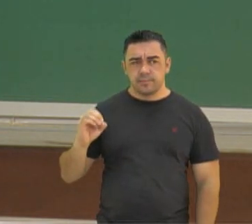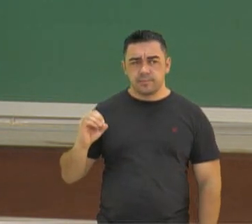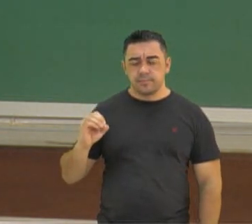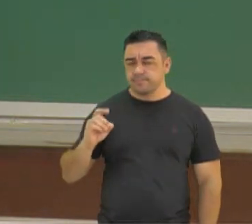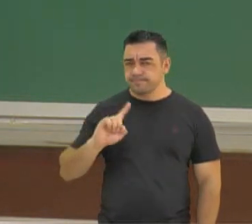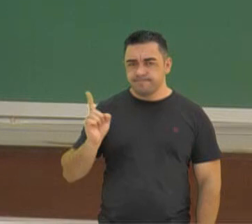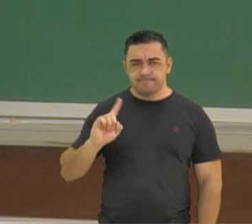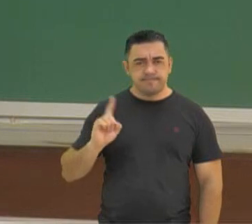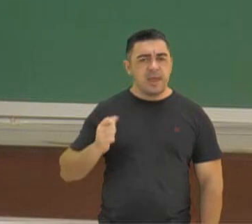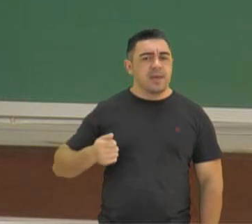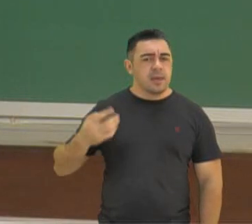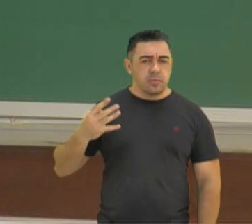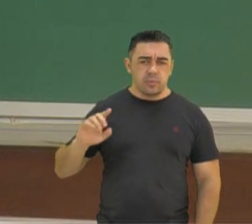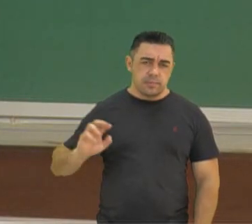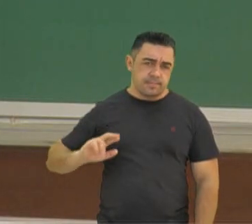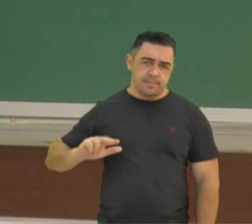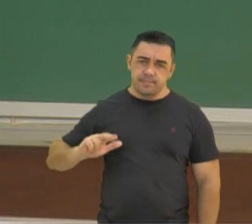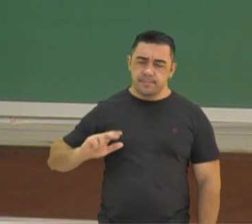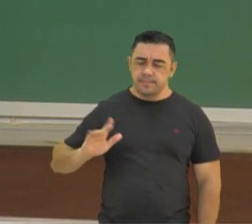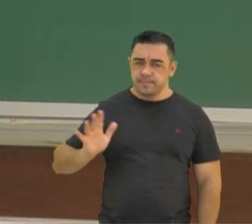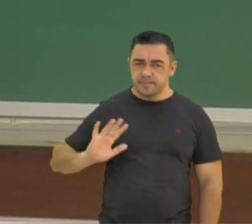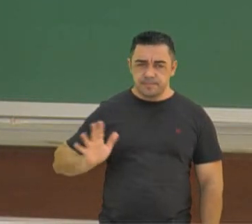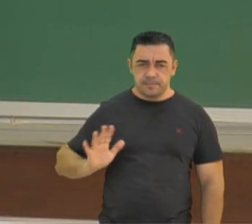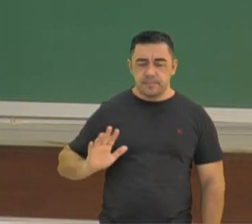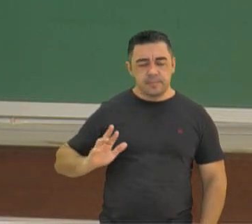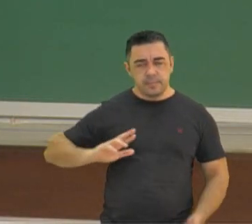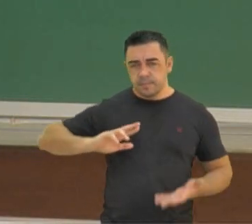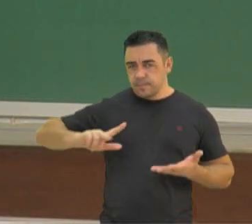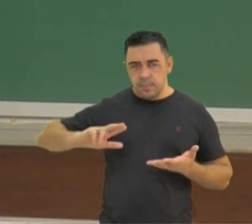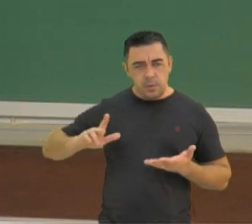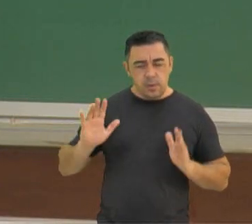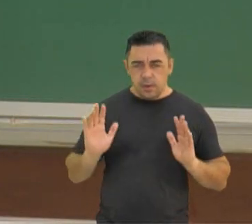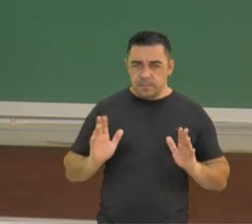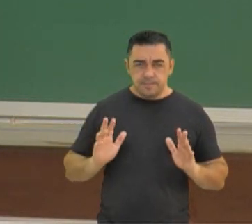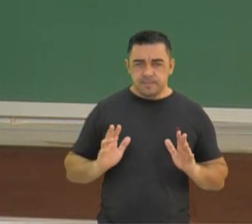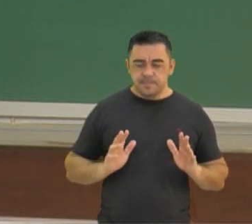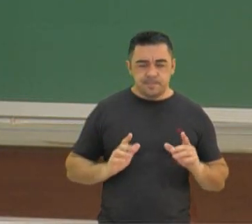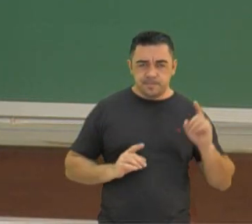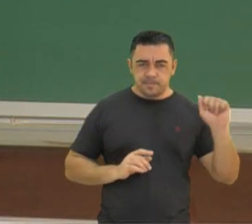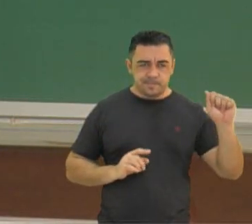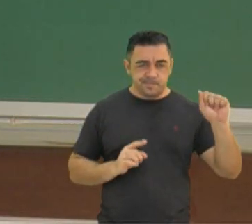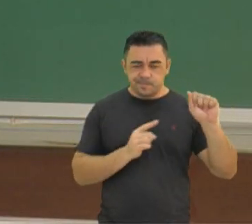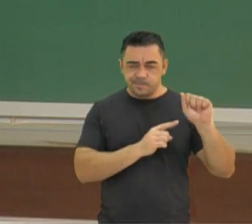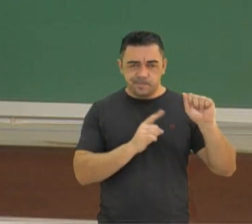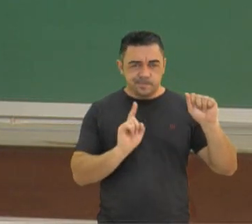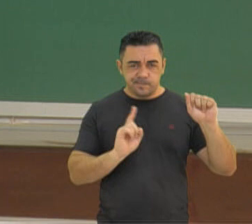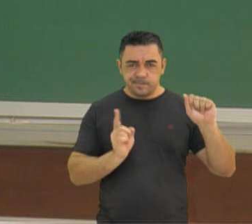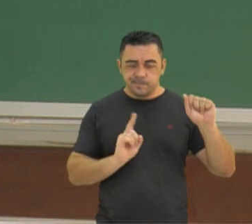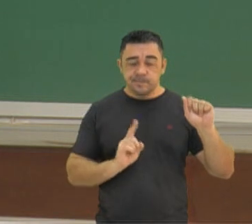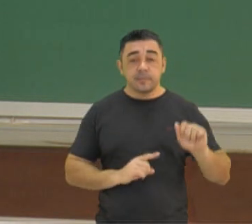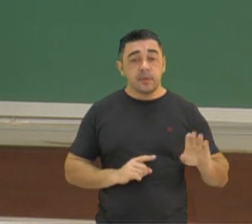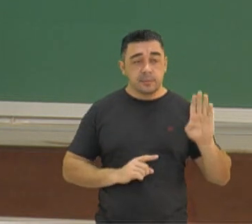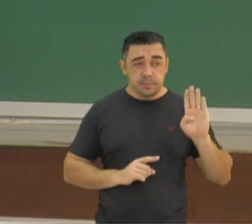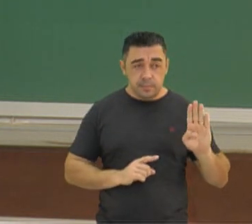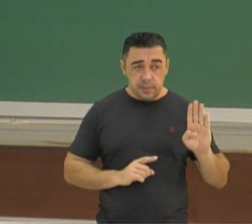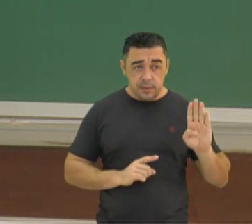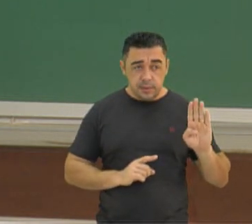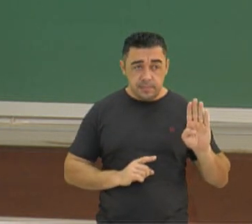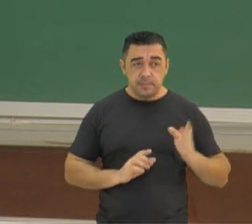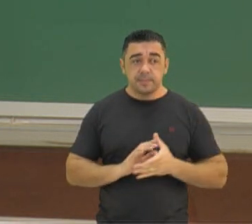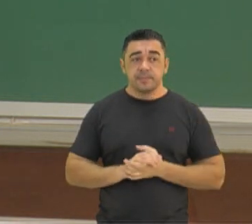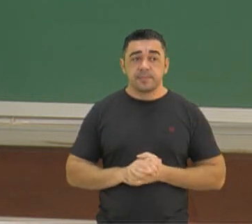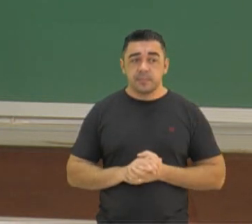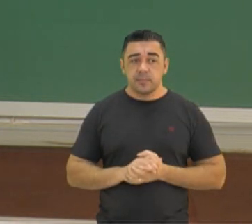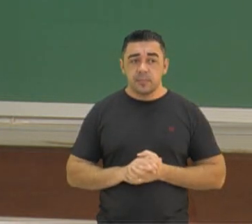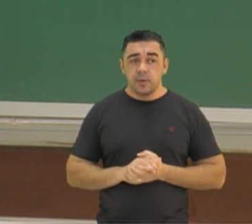nossa questão fala que tem que ser igual a 14. Portanto, não satisfaz a nossa igualdade. Né? Então, agora, a opção